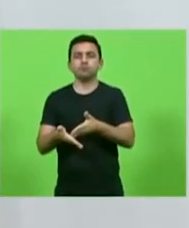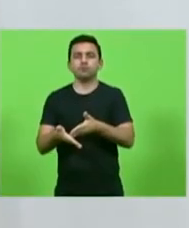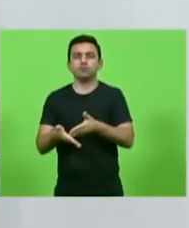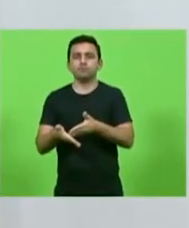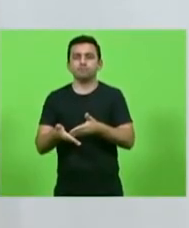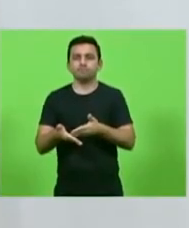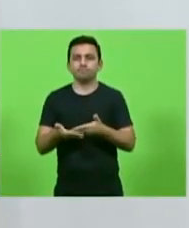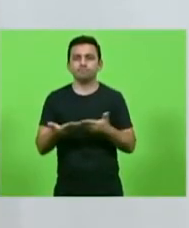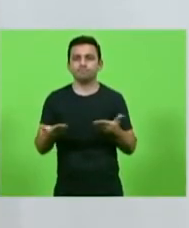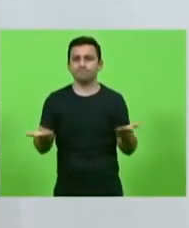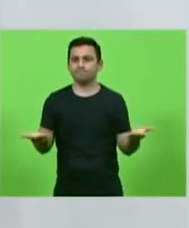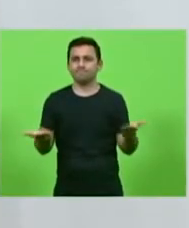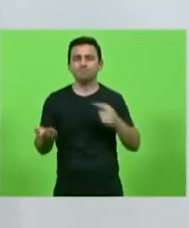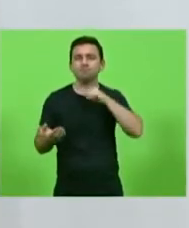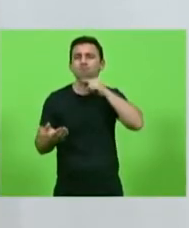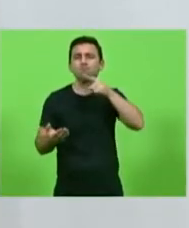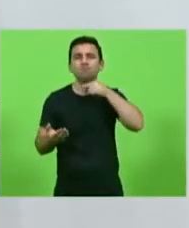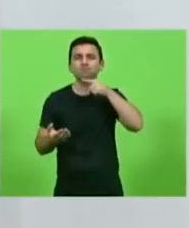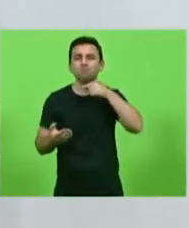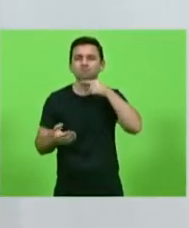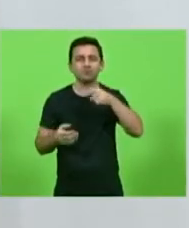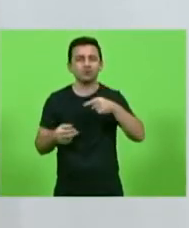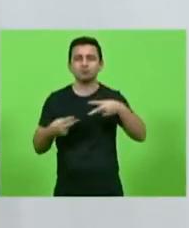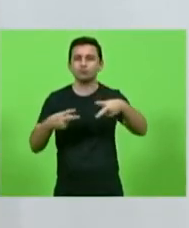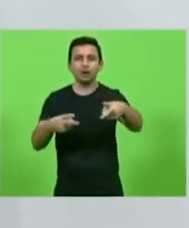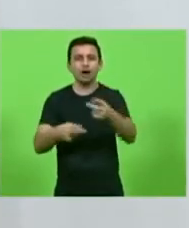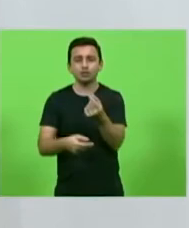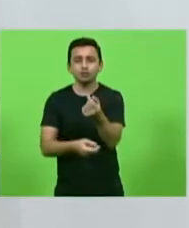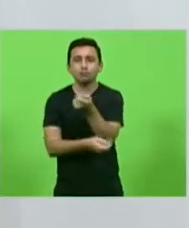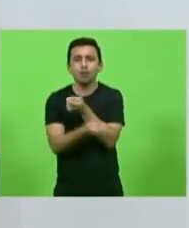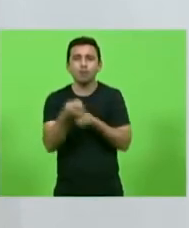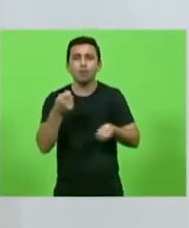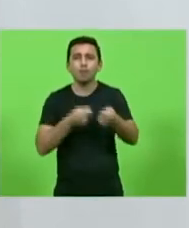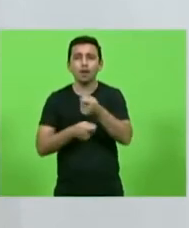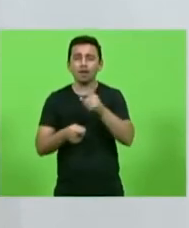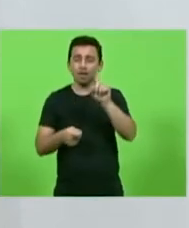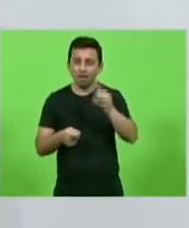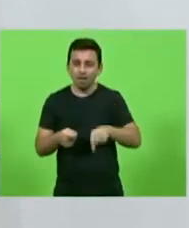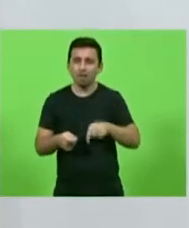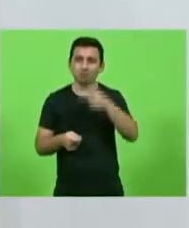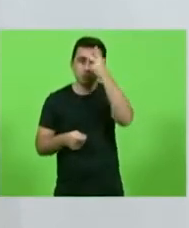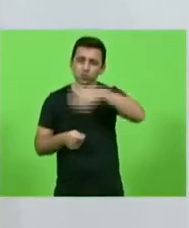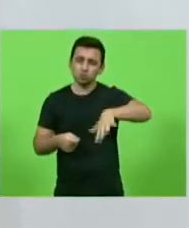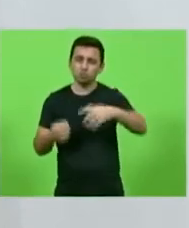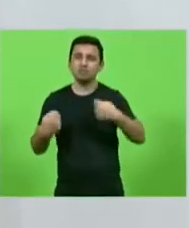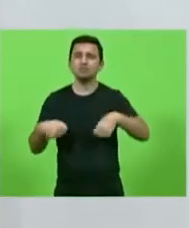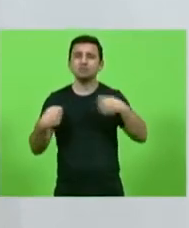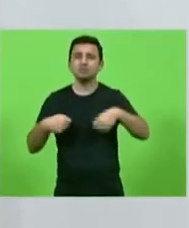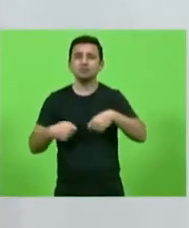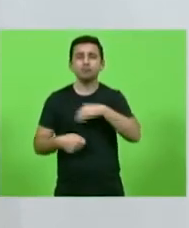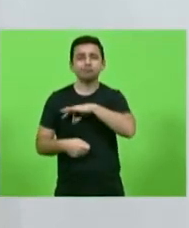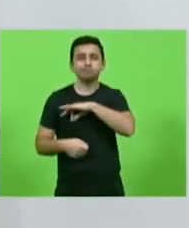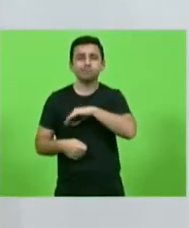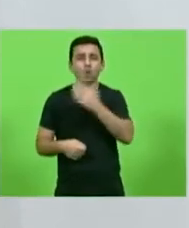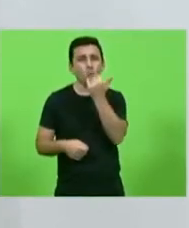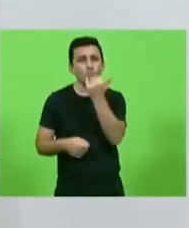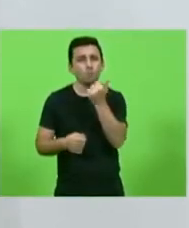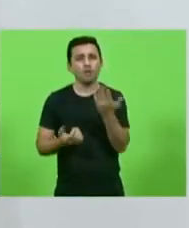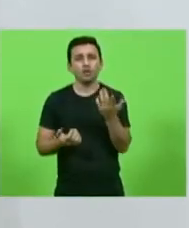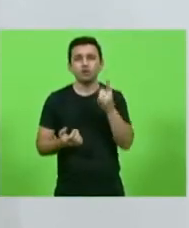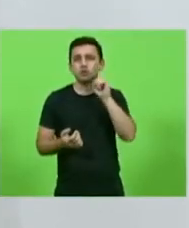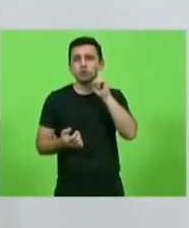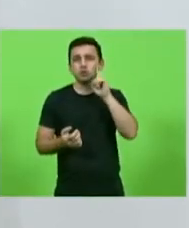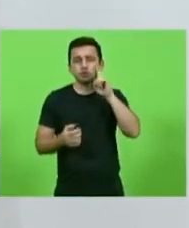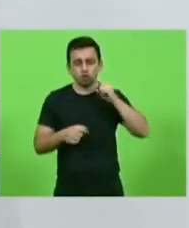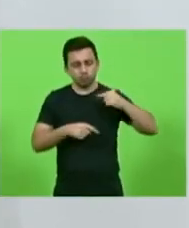torna insustentável não traz rentabilidade é um prato de comida na mesa daquele pescador que culturalmente